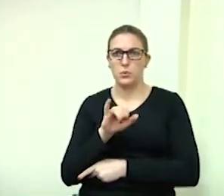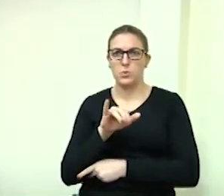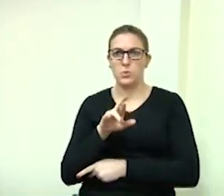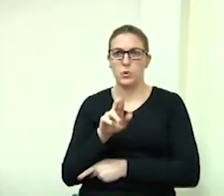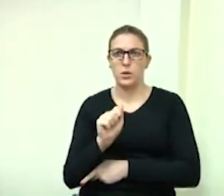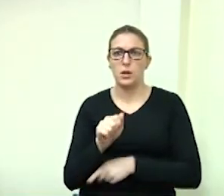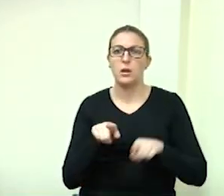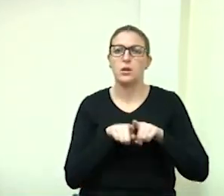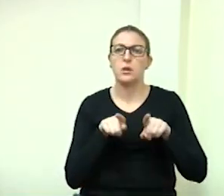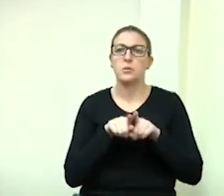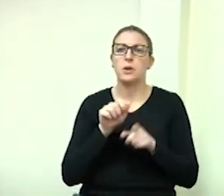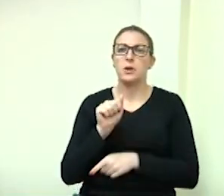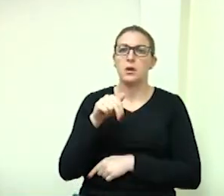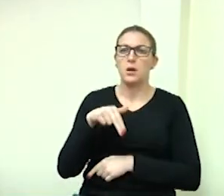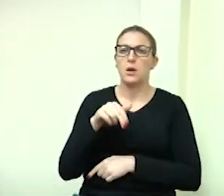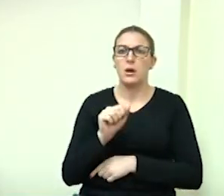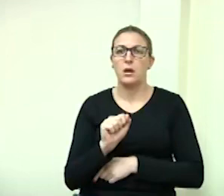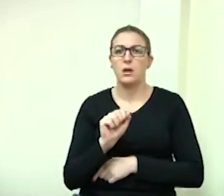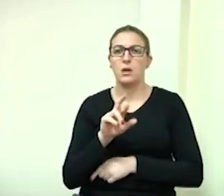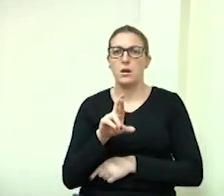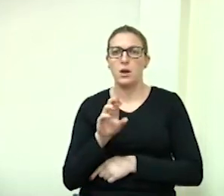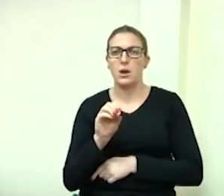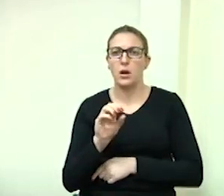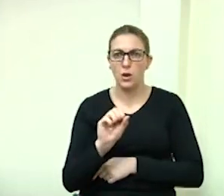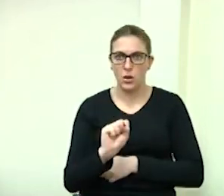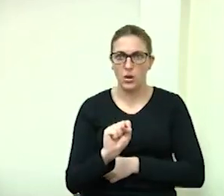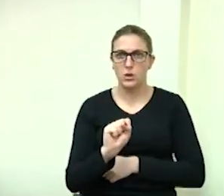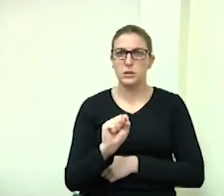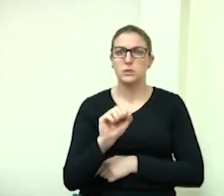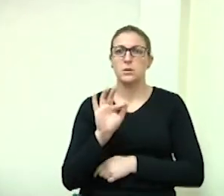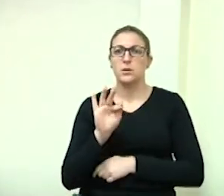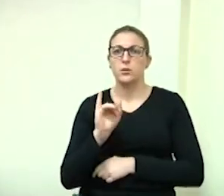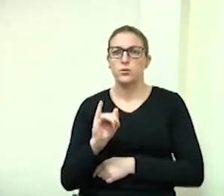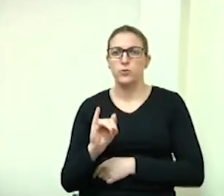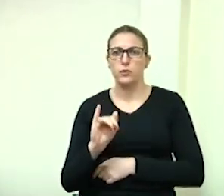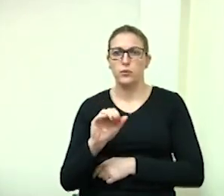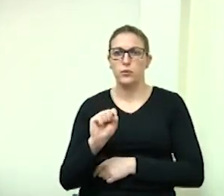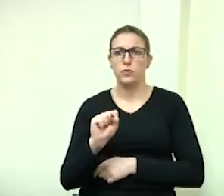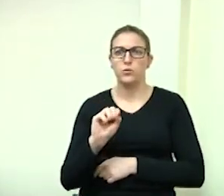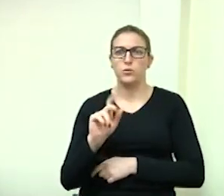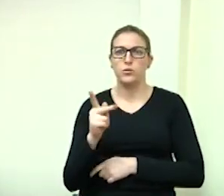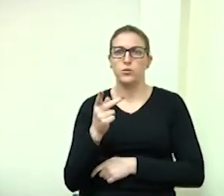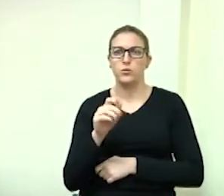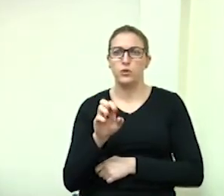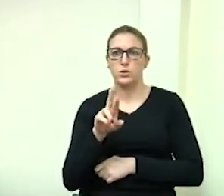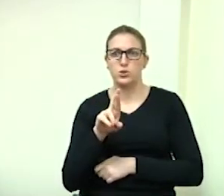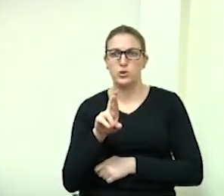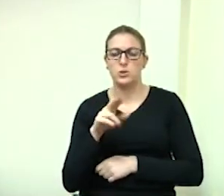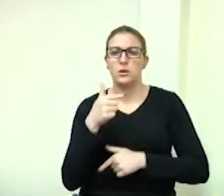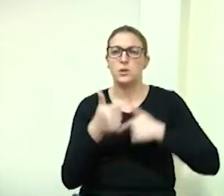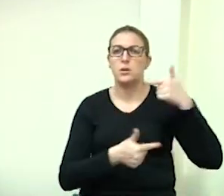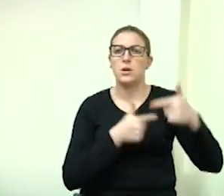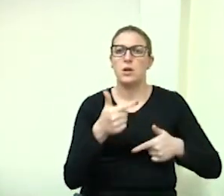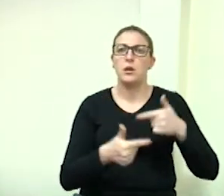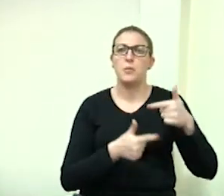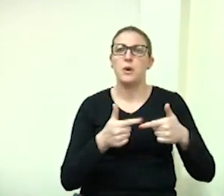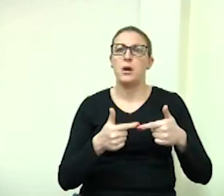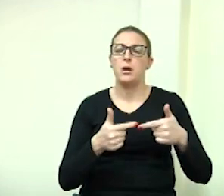Fischer que são da Fundação Gaúcha do trabalho